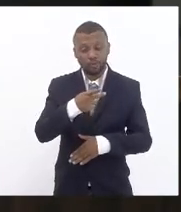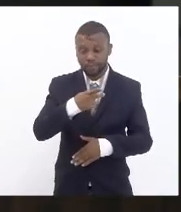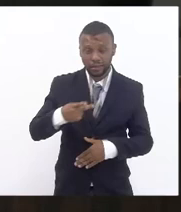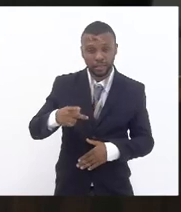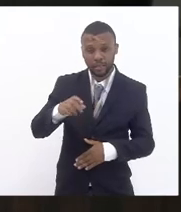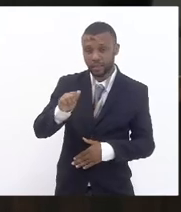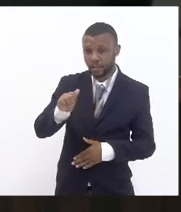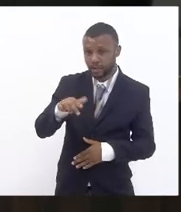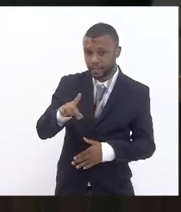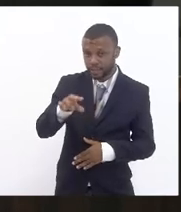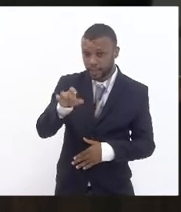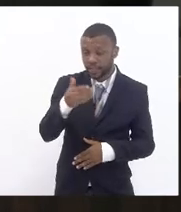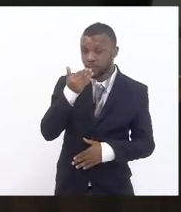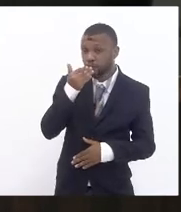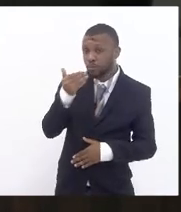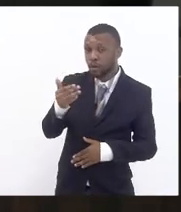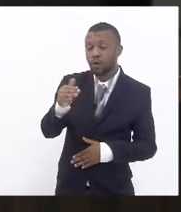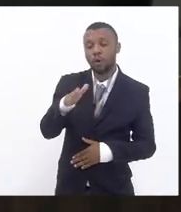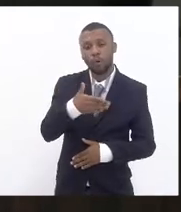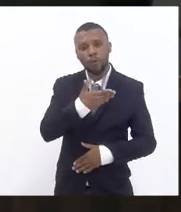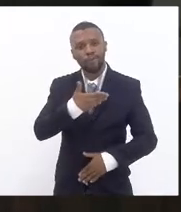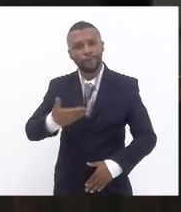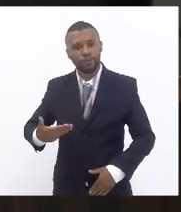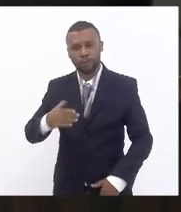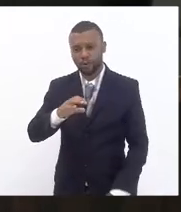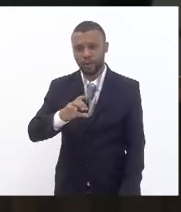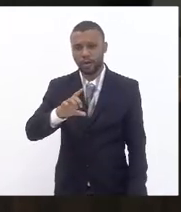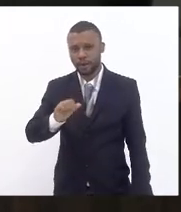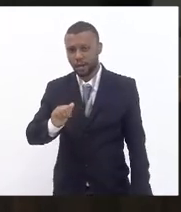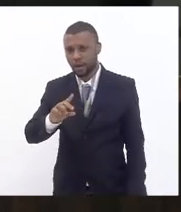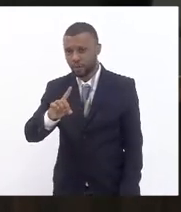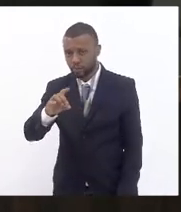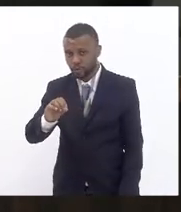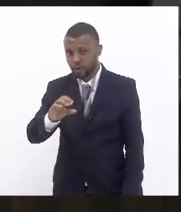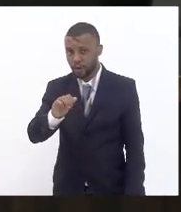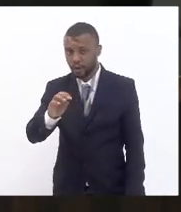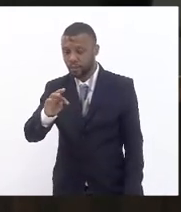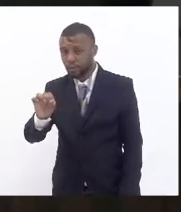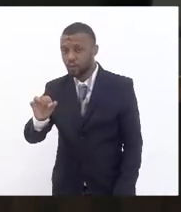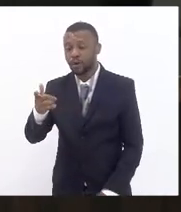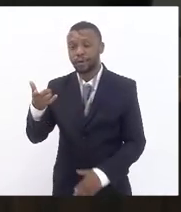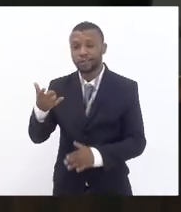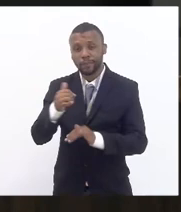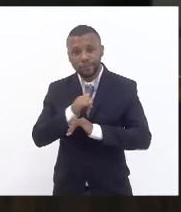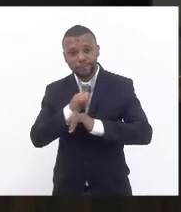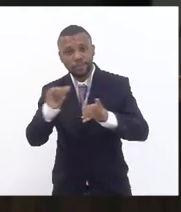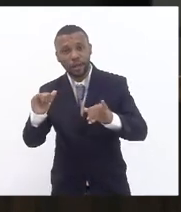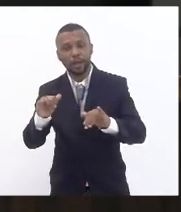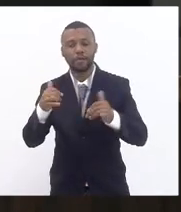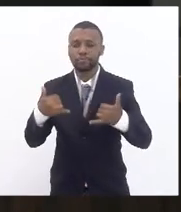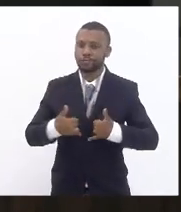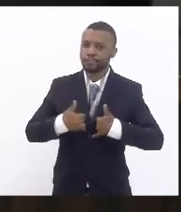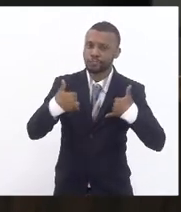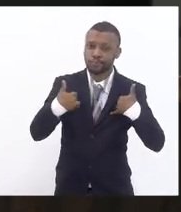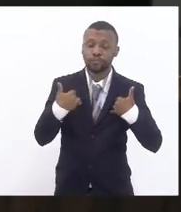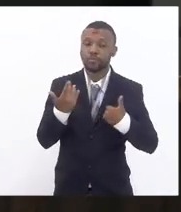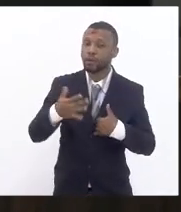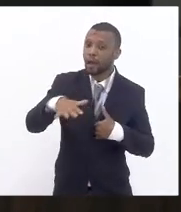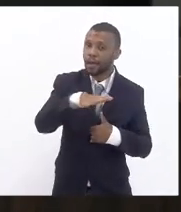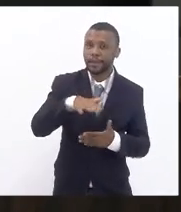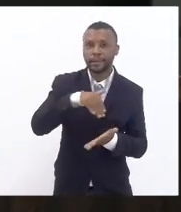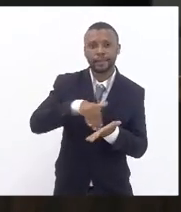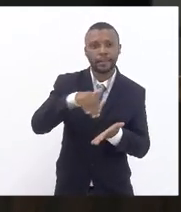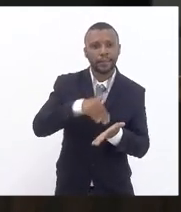excelentíssimo governador Cláudio Castro o envio de mensagem instituindo honraria no âmbito da Secretaria de Estado, Esporte, Lazer e Juventude.